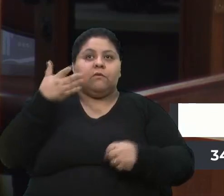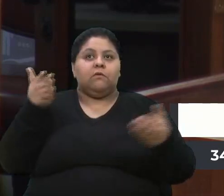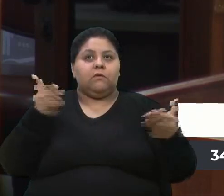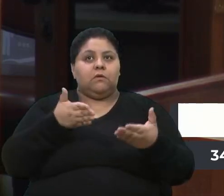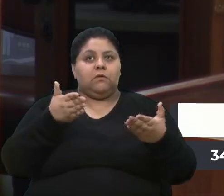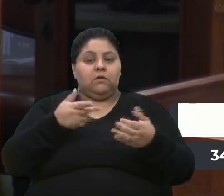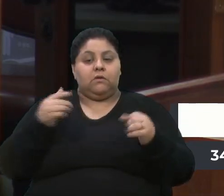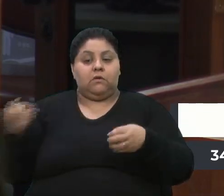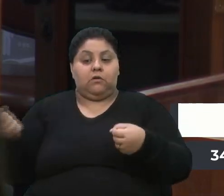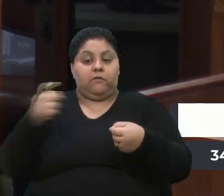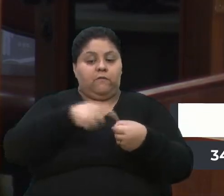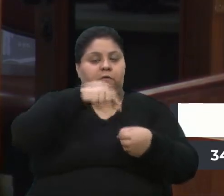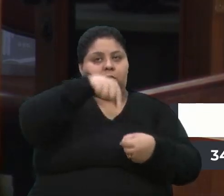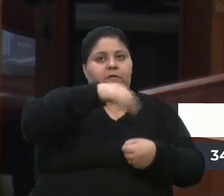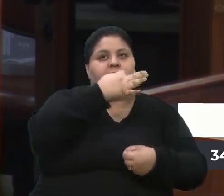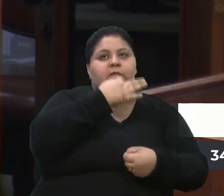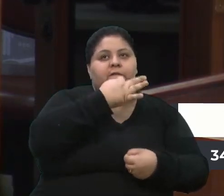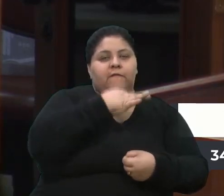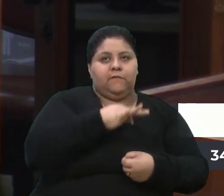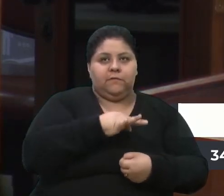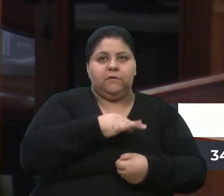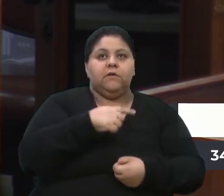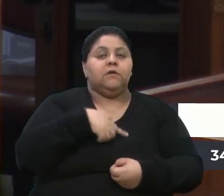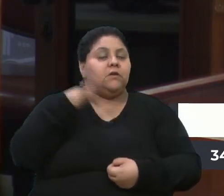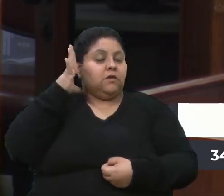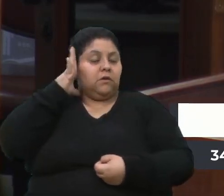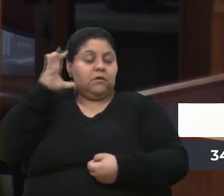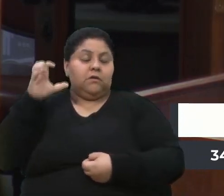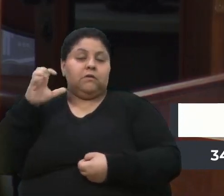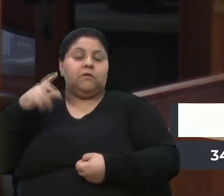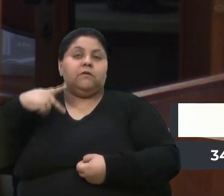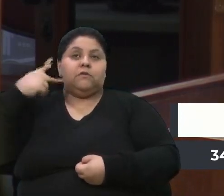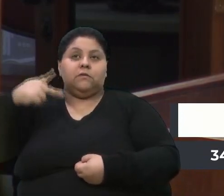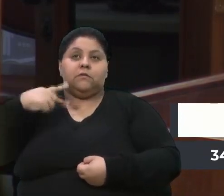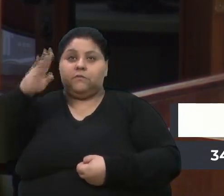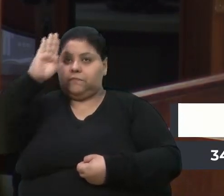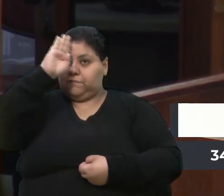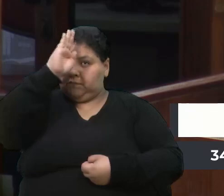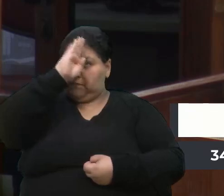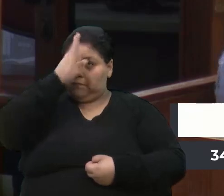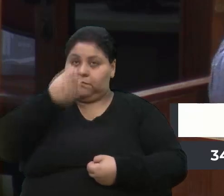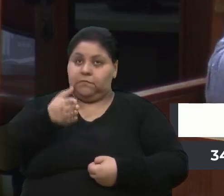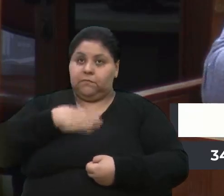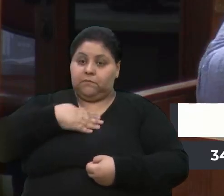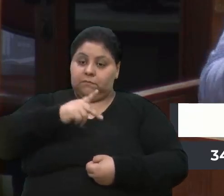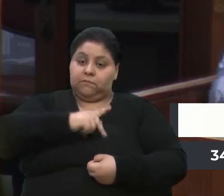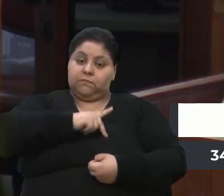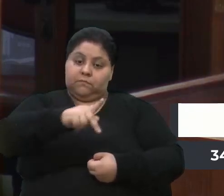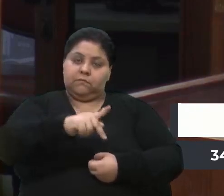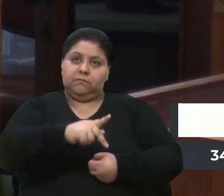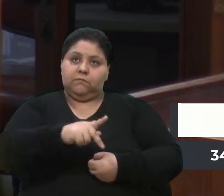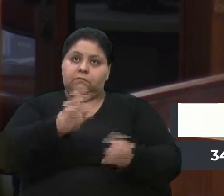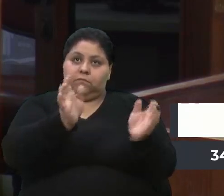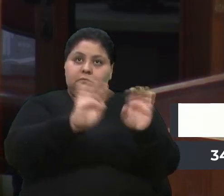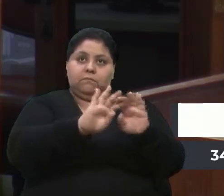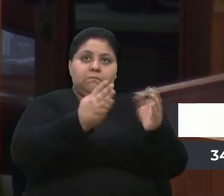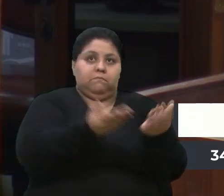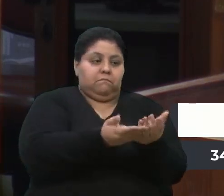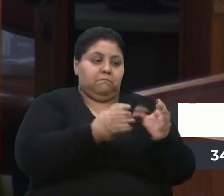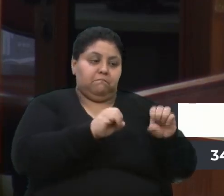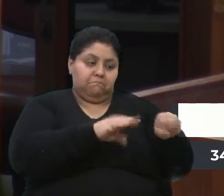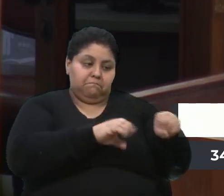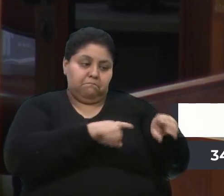falar de Caxias. Eu ouvi o vereador Bressan, que é o meu presidente da Comissão de Educação e tem feito um